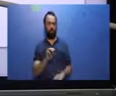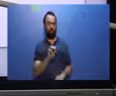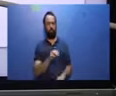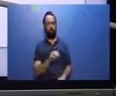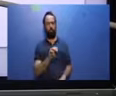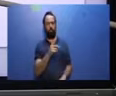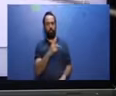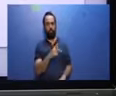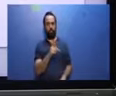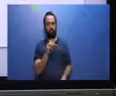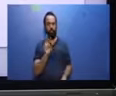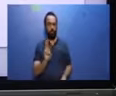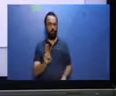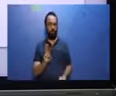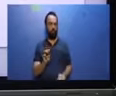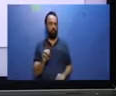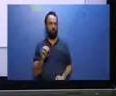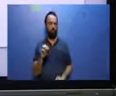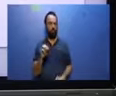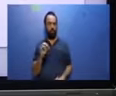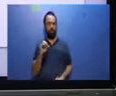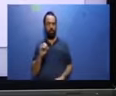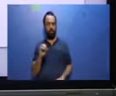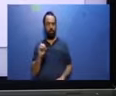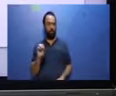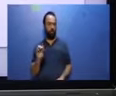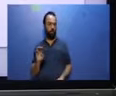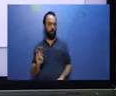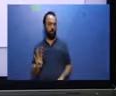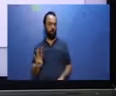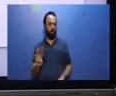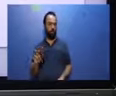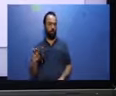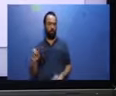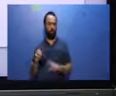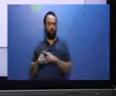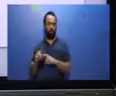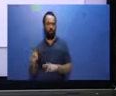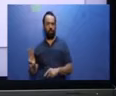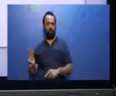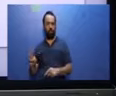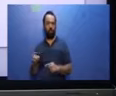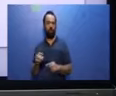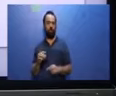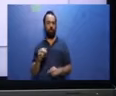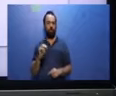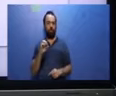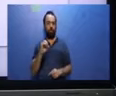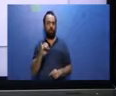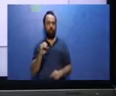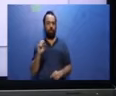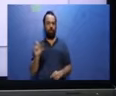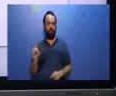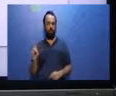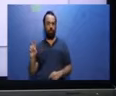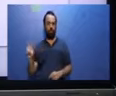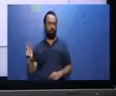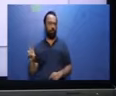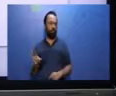com 12 oxigênio e aí nós temos a quantidade total de átomos desta fórmula